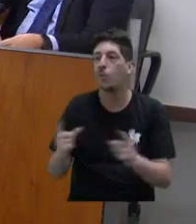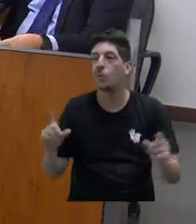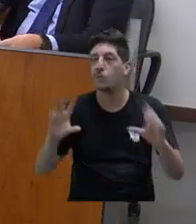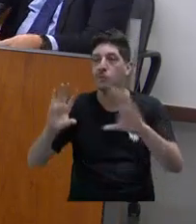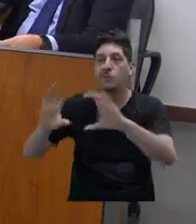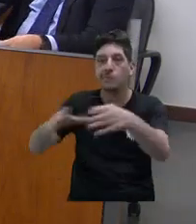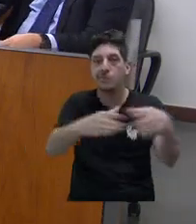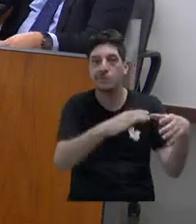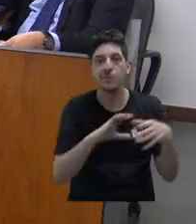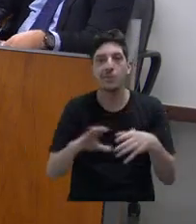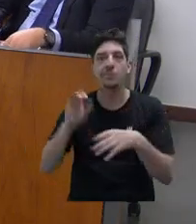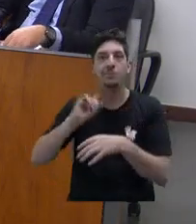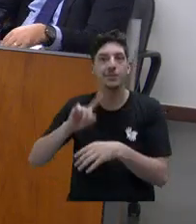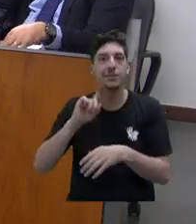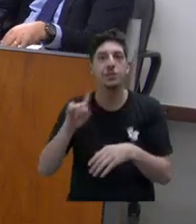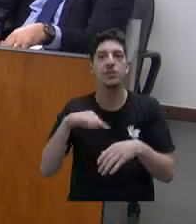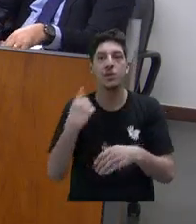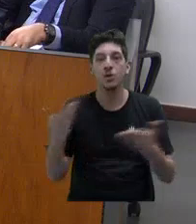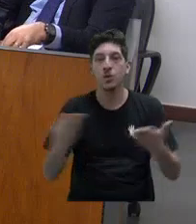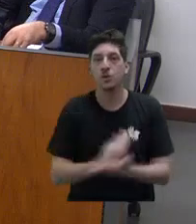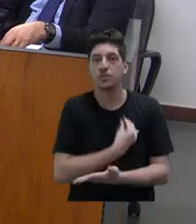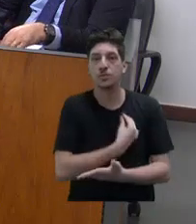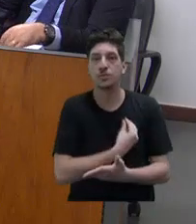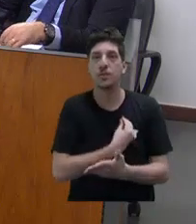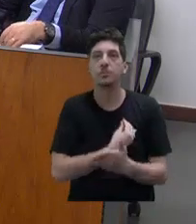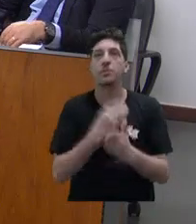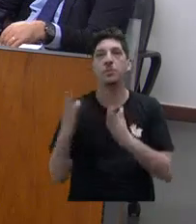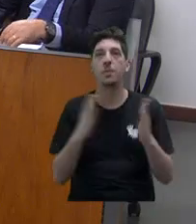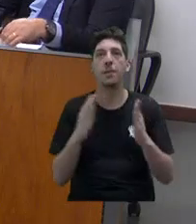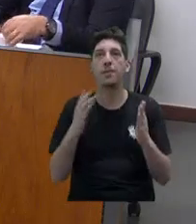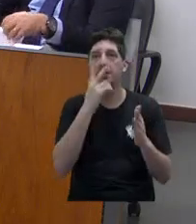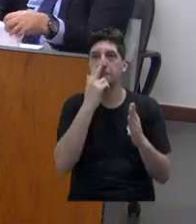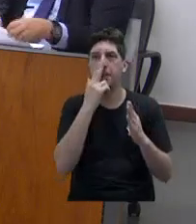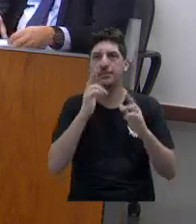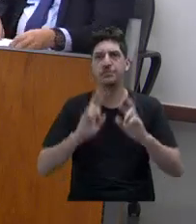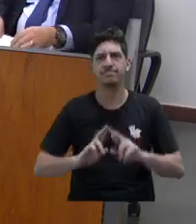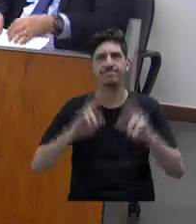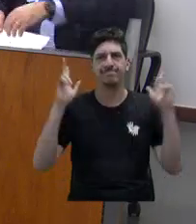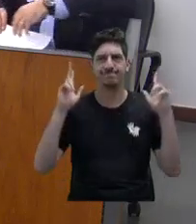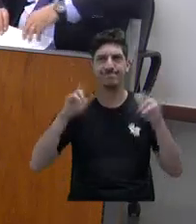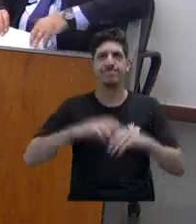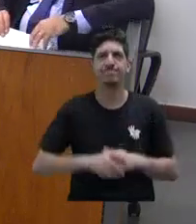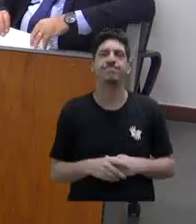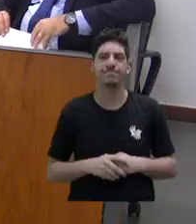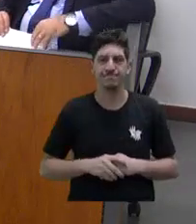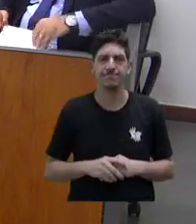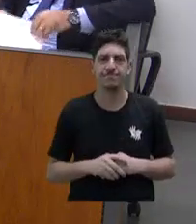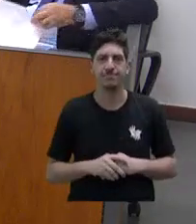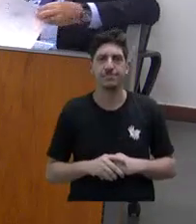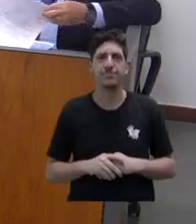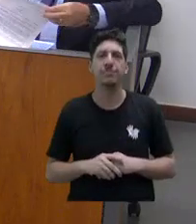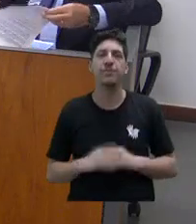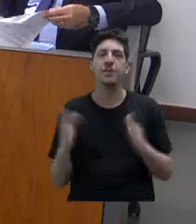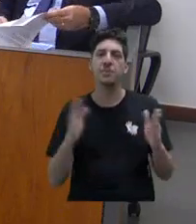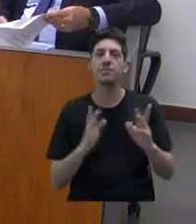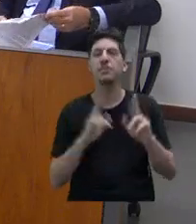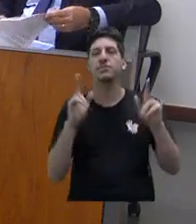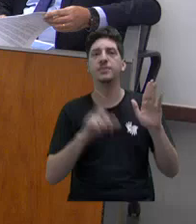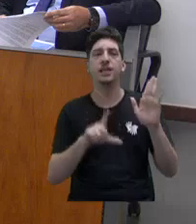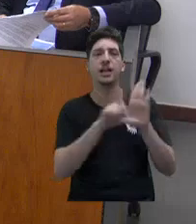Gerais. Nós vivemos um momento, eu acho que muito diferente, deputada, da Lei Paulo Gustavo.